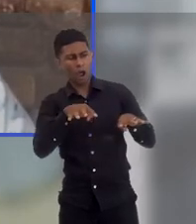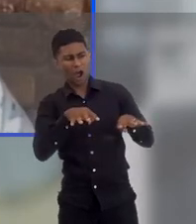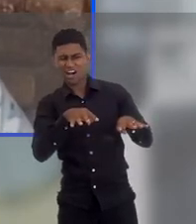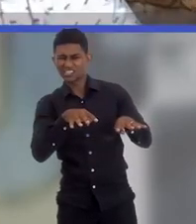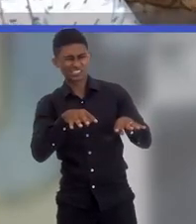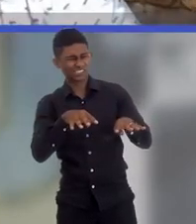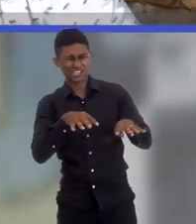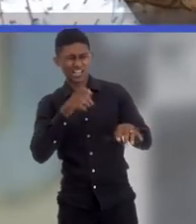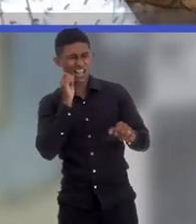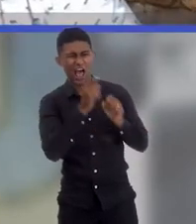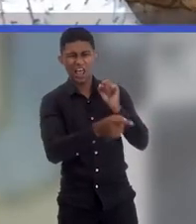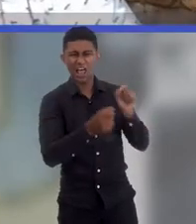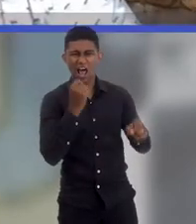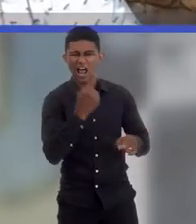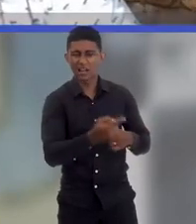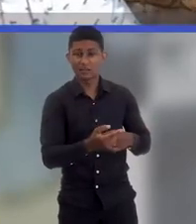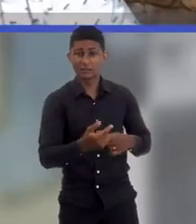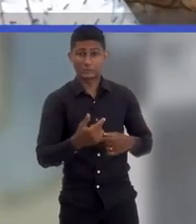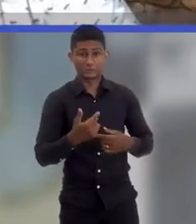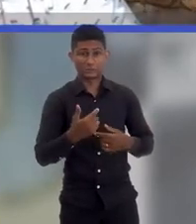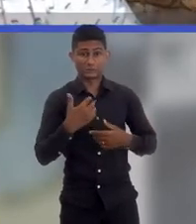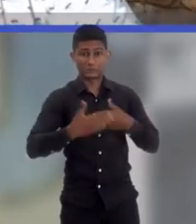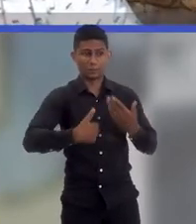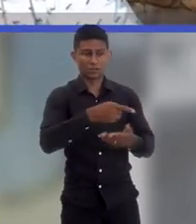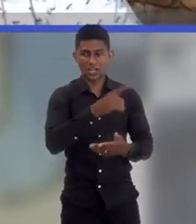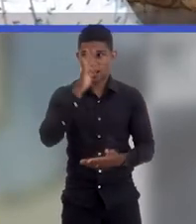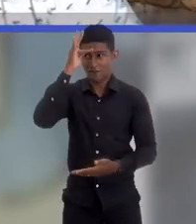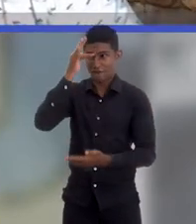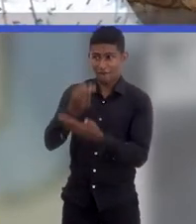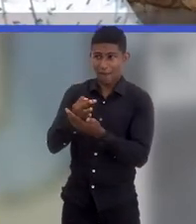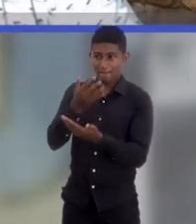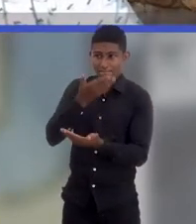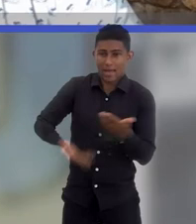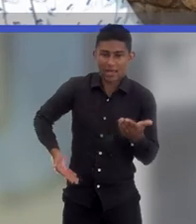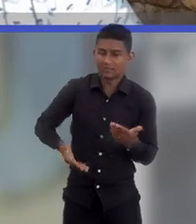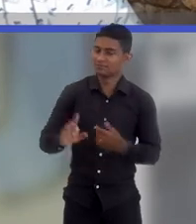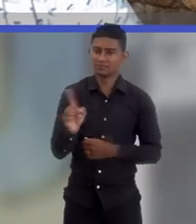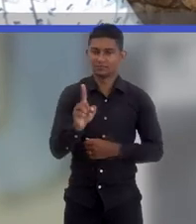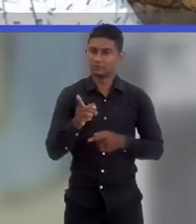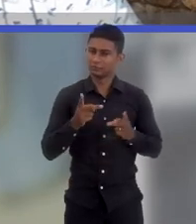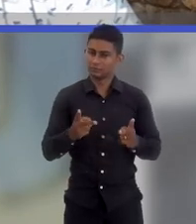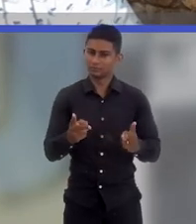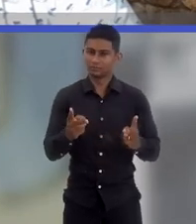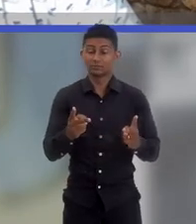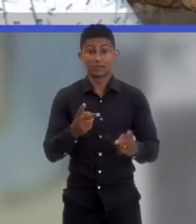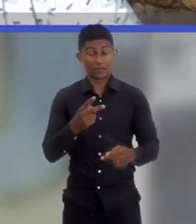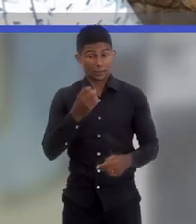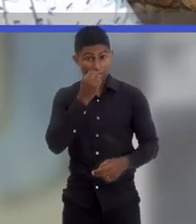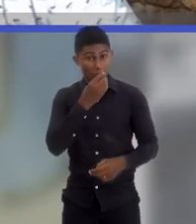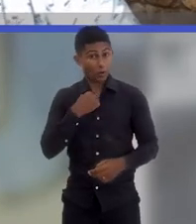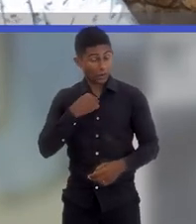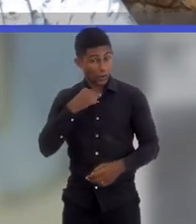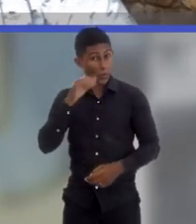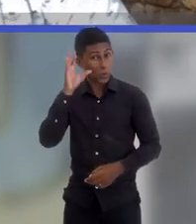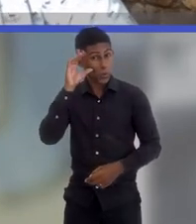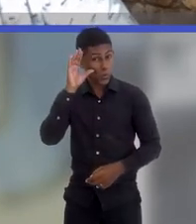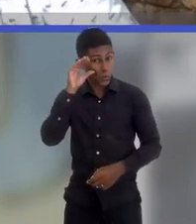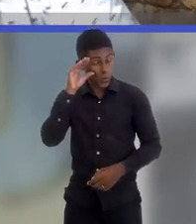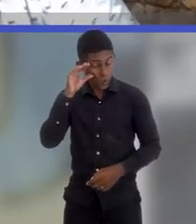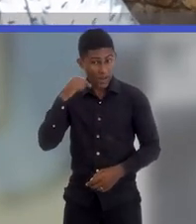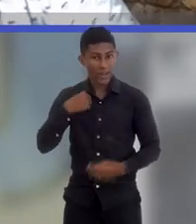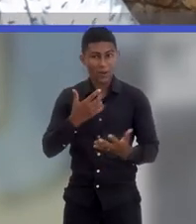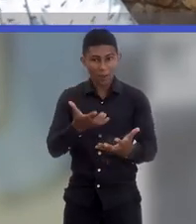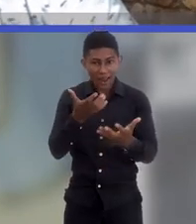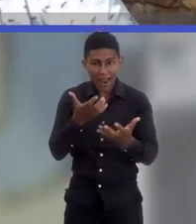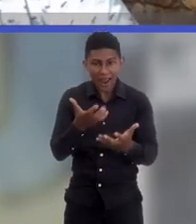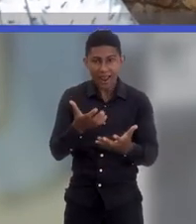jamais deixa de perder a fé dele, que é o mais importante. A gente já está aqui na primeira fila para assistir Ah, que tudo bom.